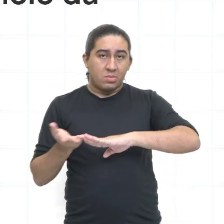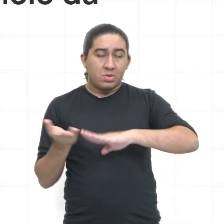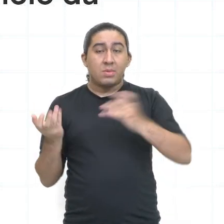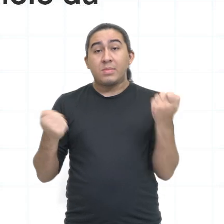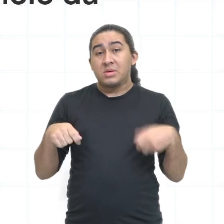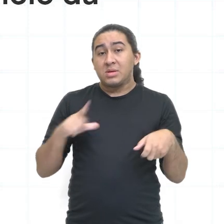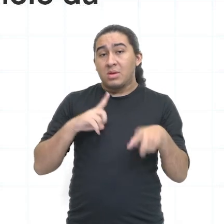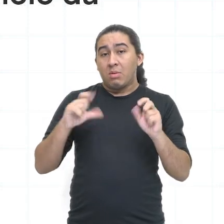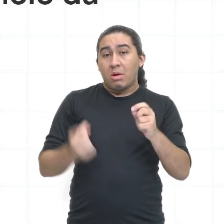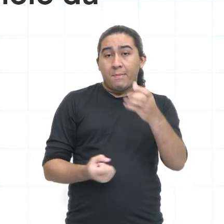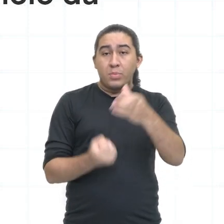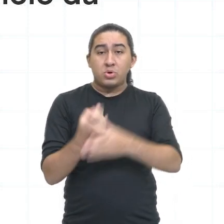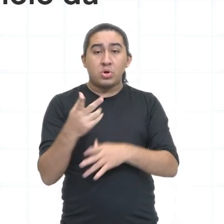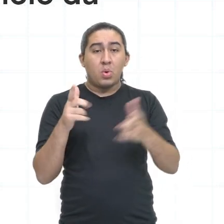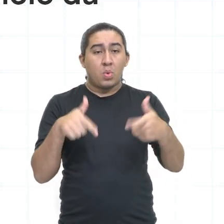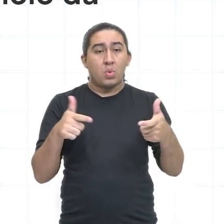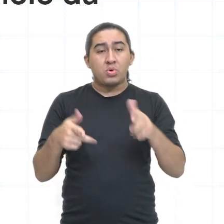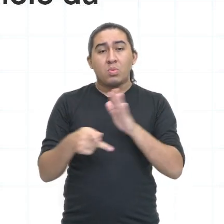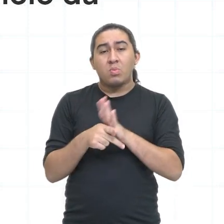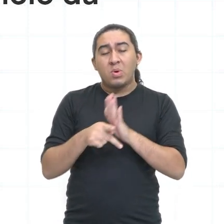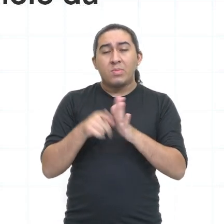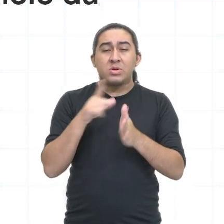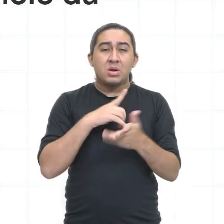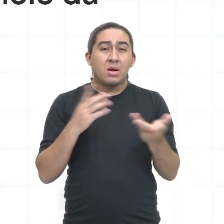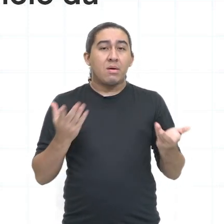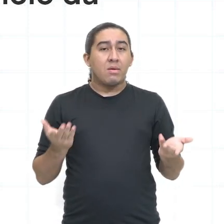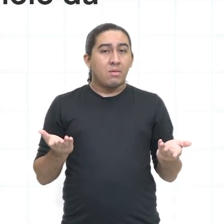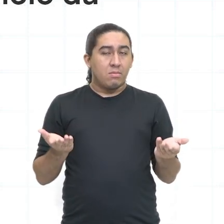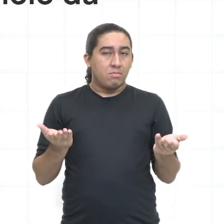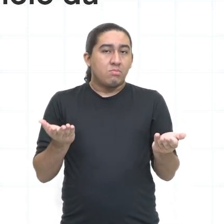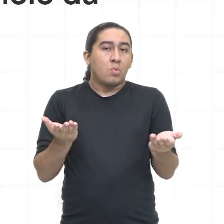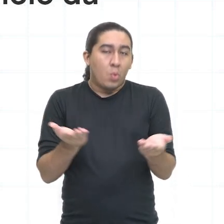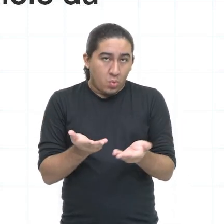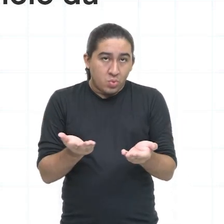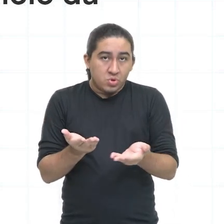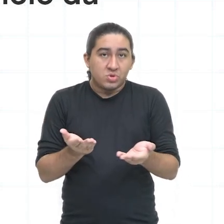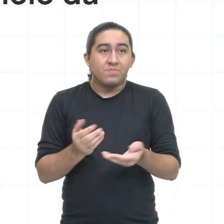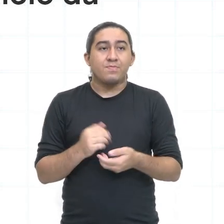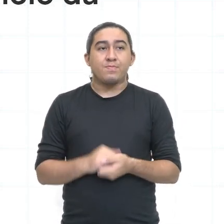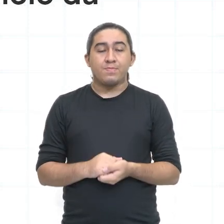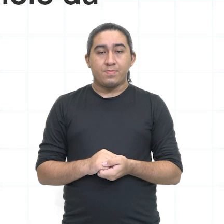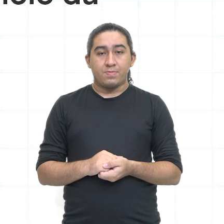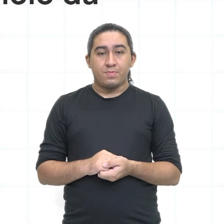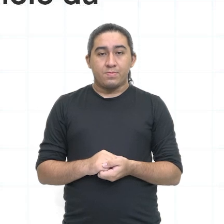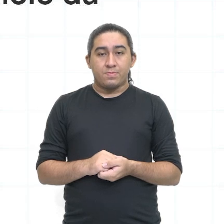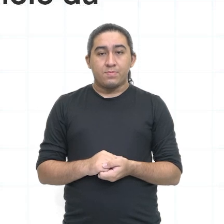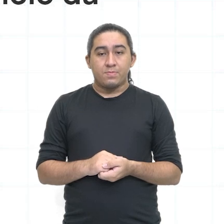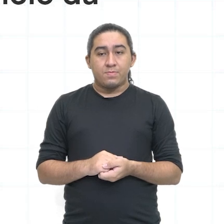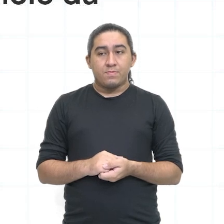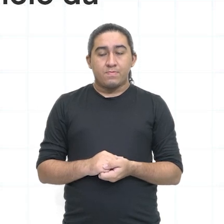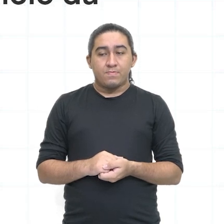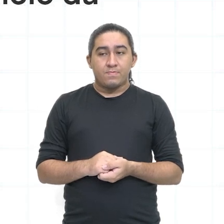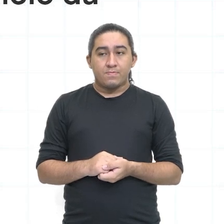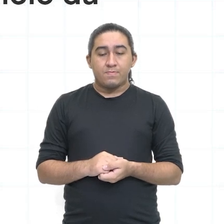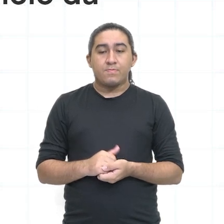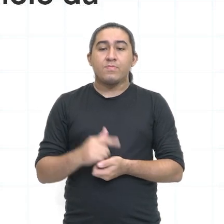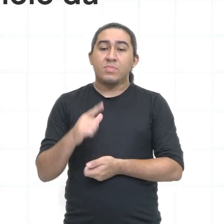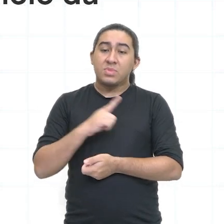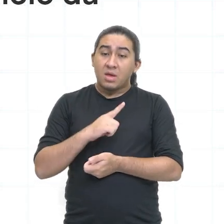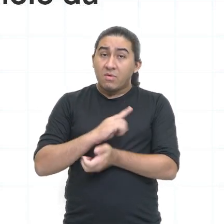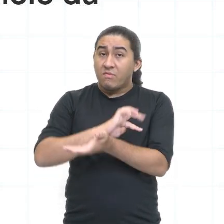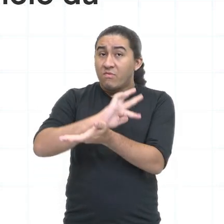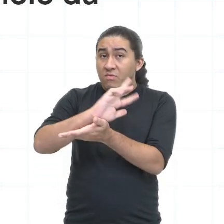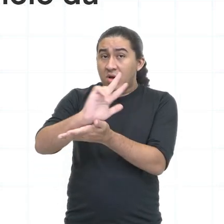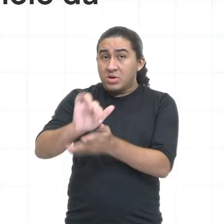que ser produzida nos dias atuais, na atualidade. Então, existem vários